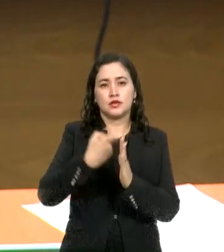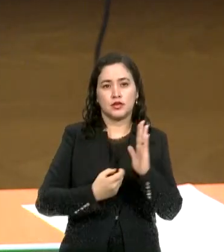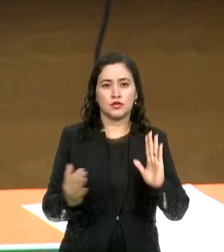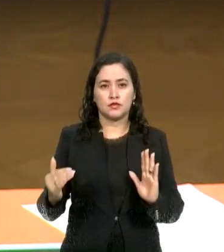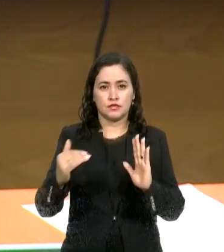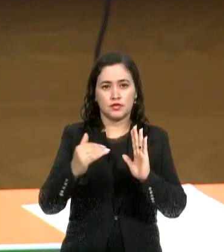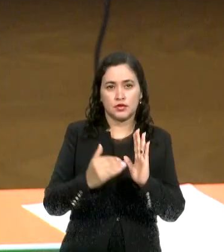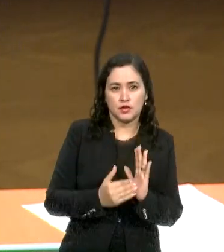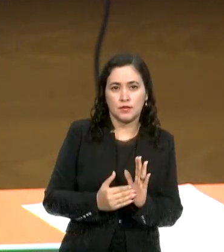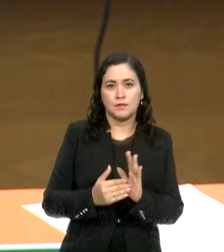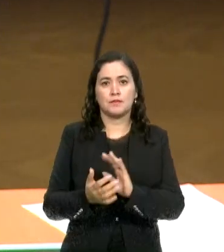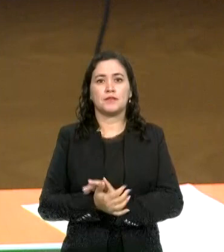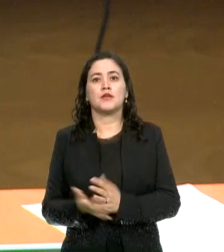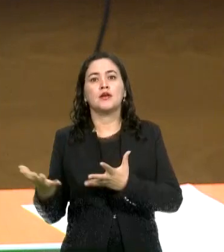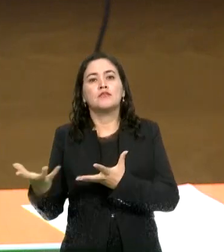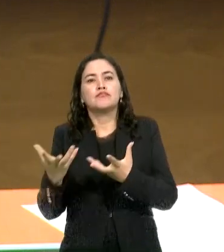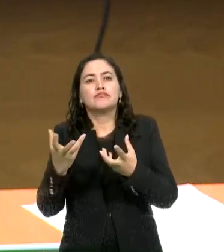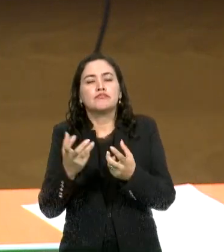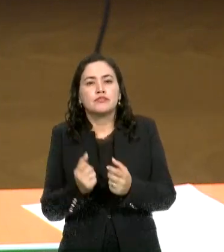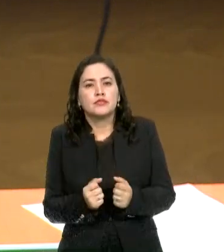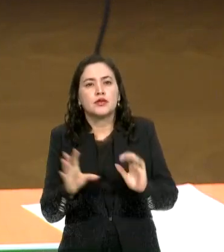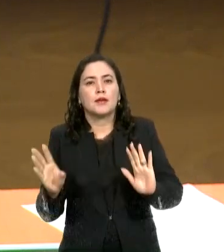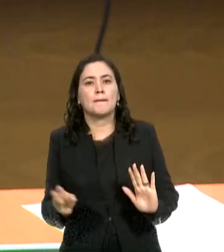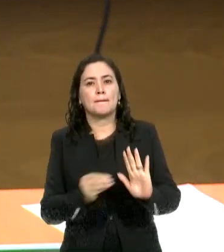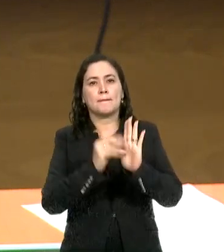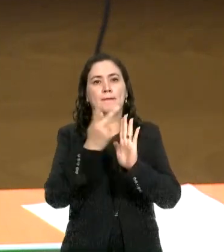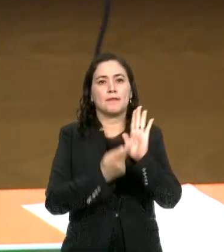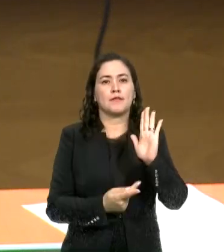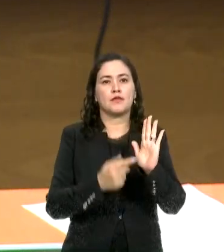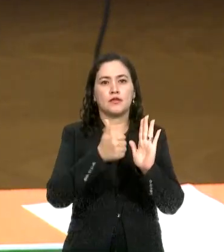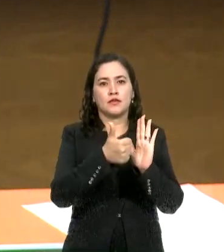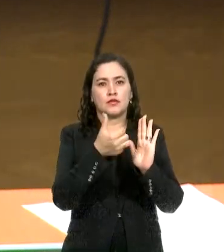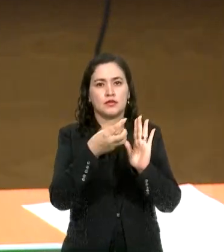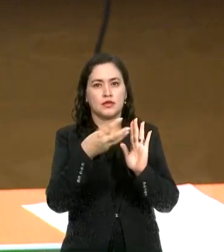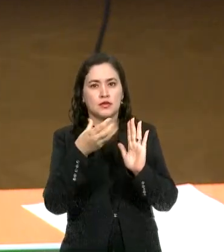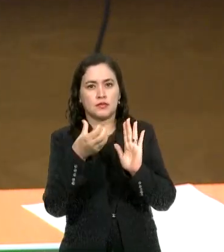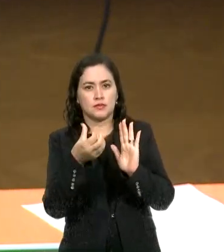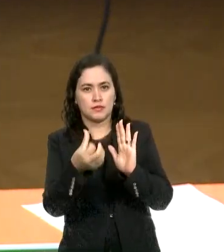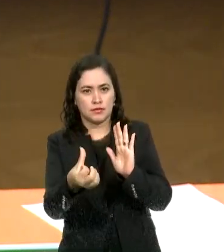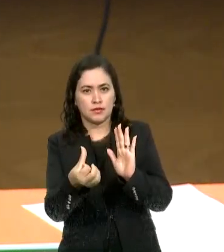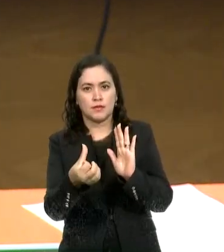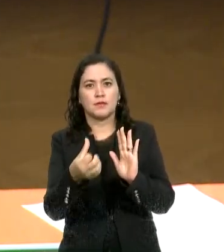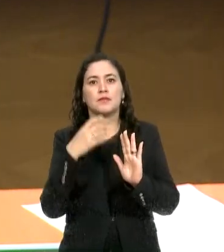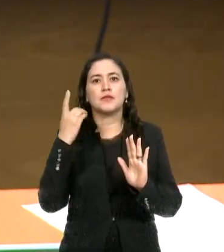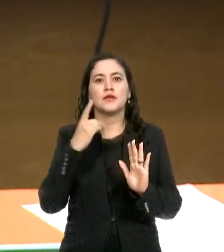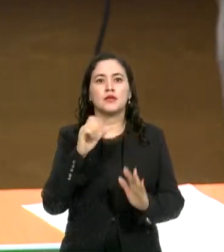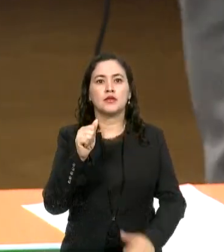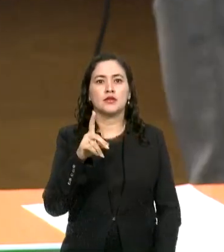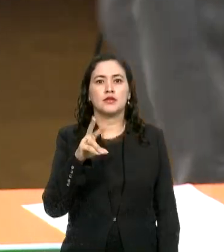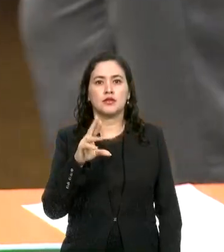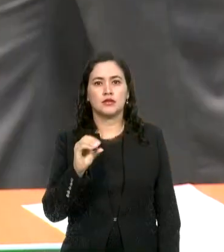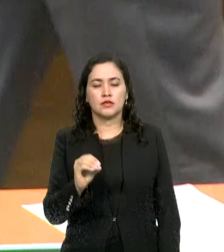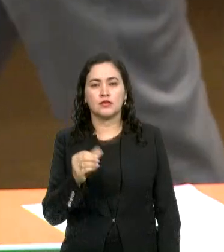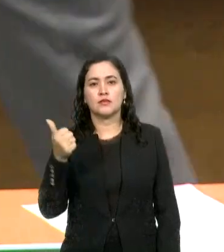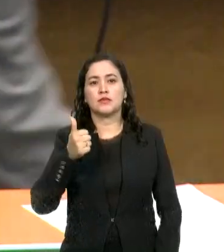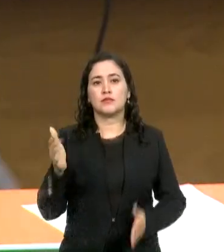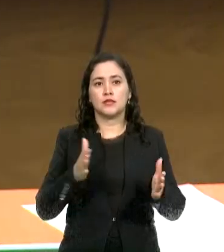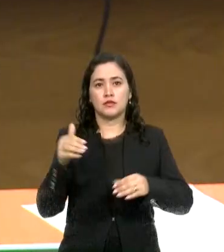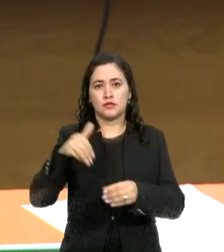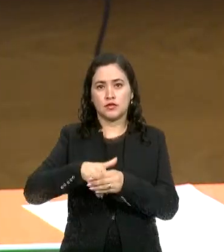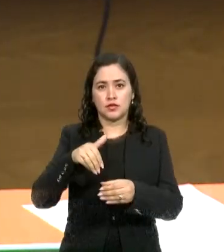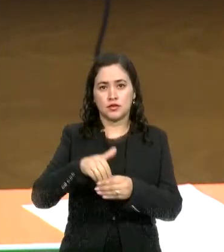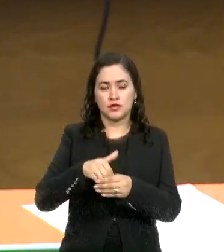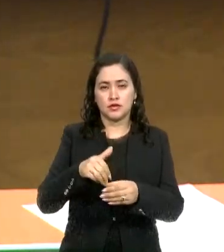Janaína Ramos. Projeto de lei 223 e 233, deputada Solange Almeida. Projeto de